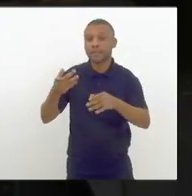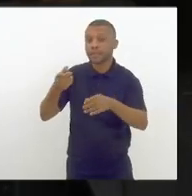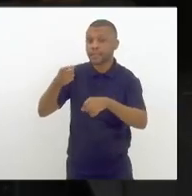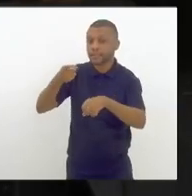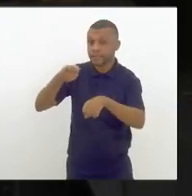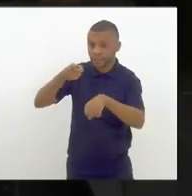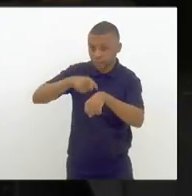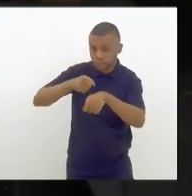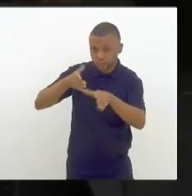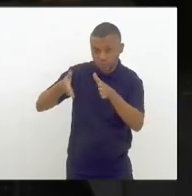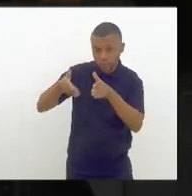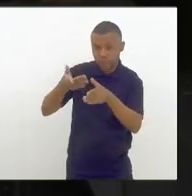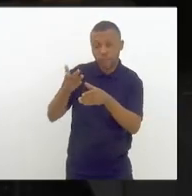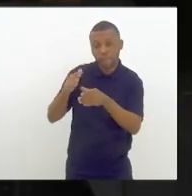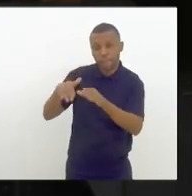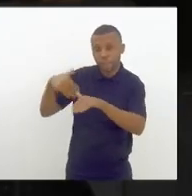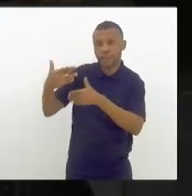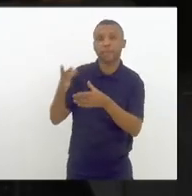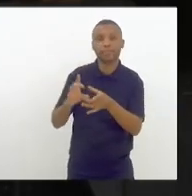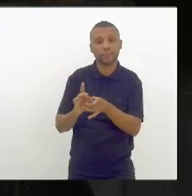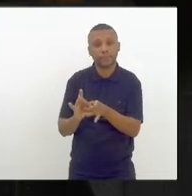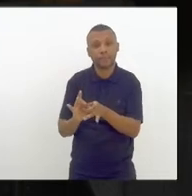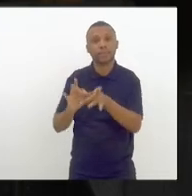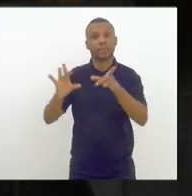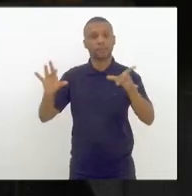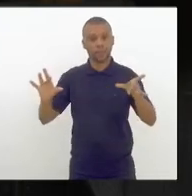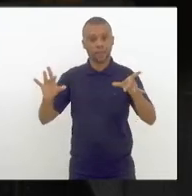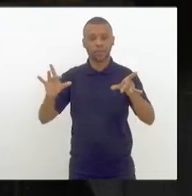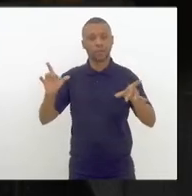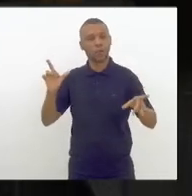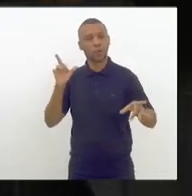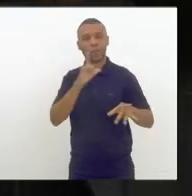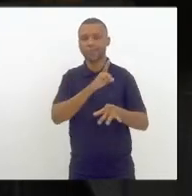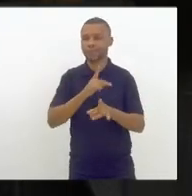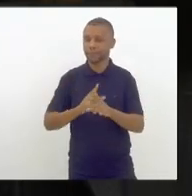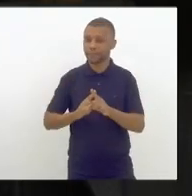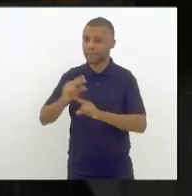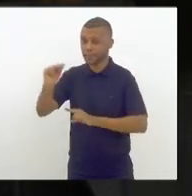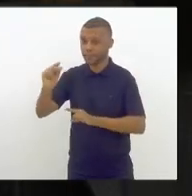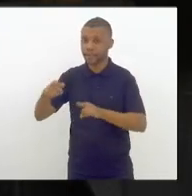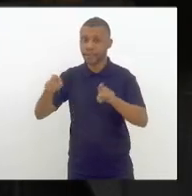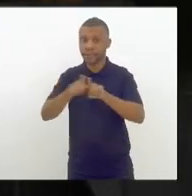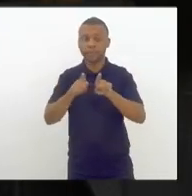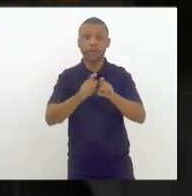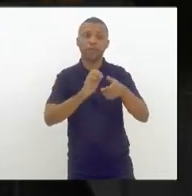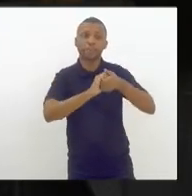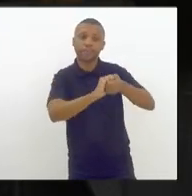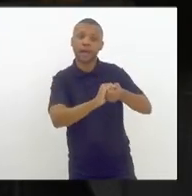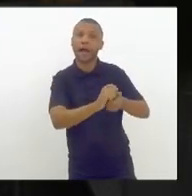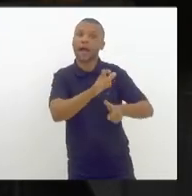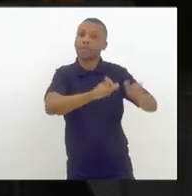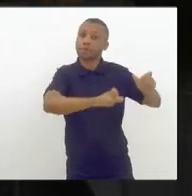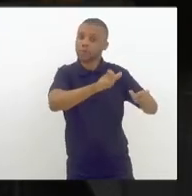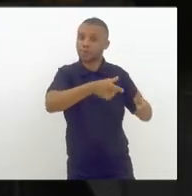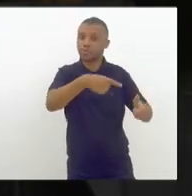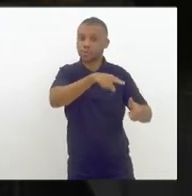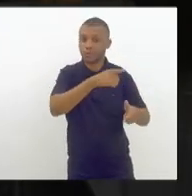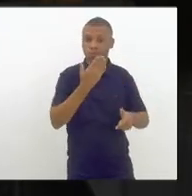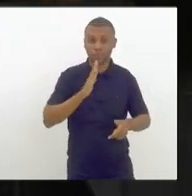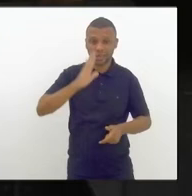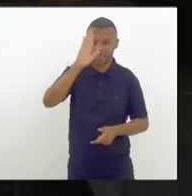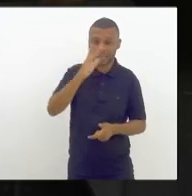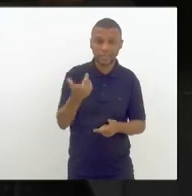elegeram e também todos aqueles que não se elegeram porque a imensa maioria